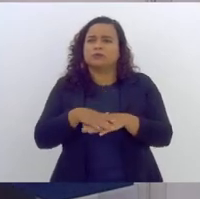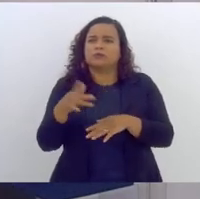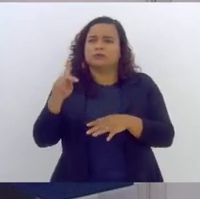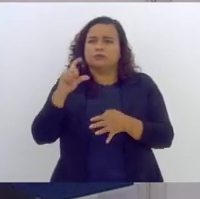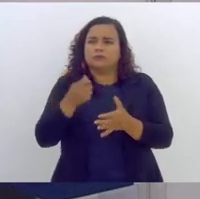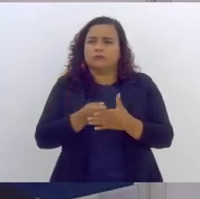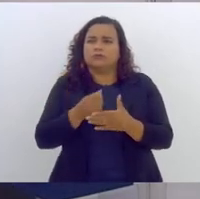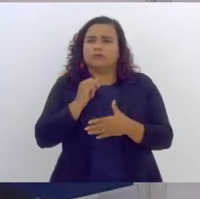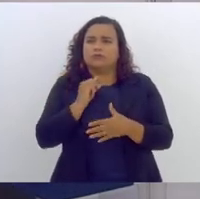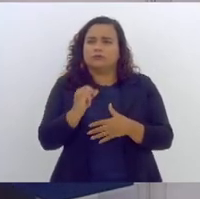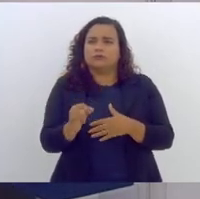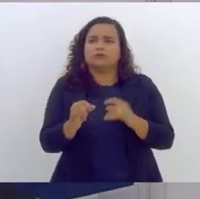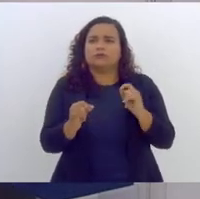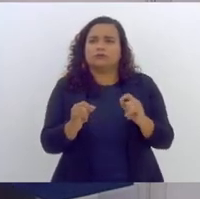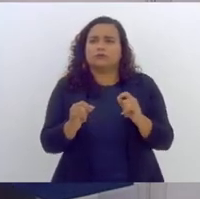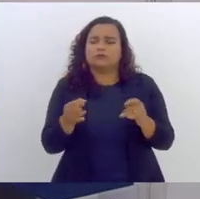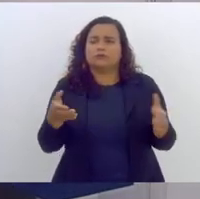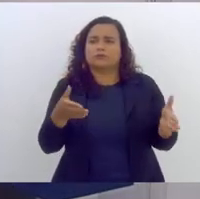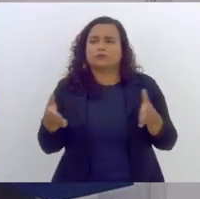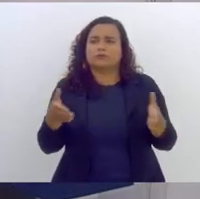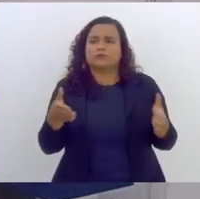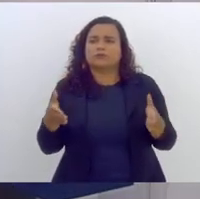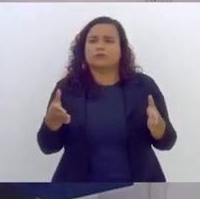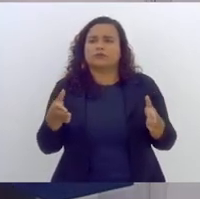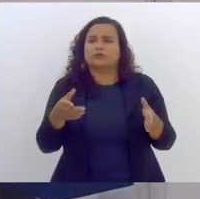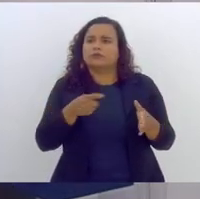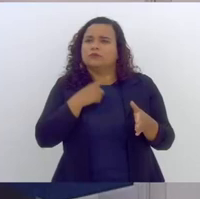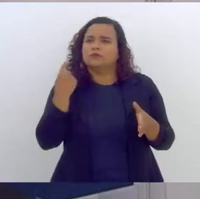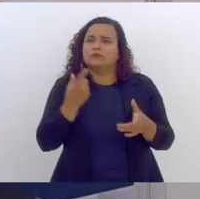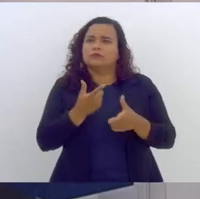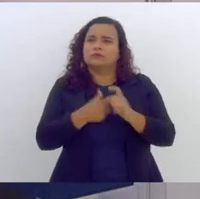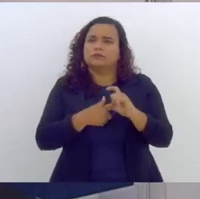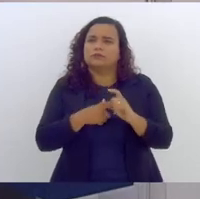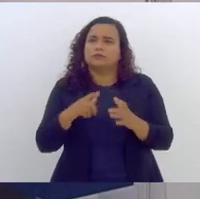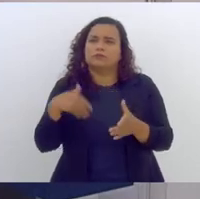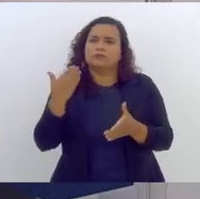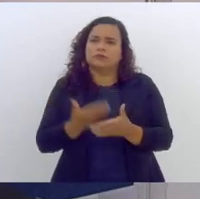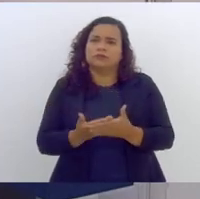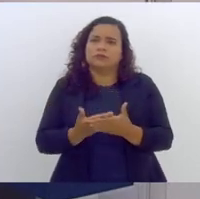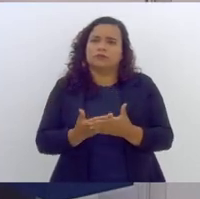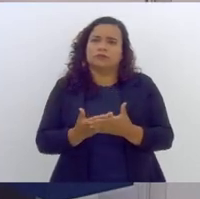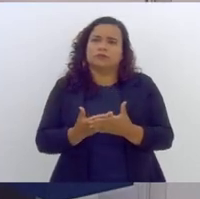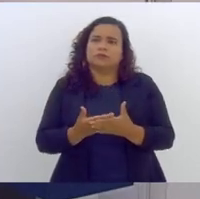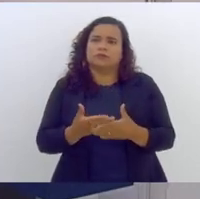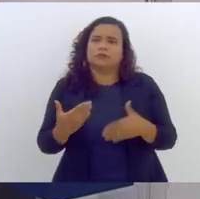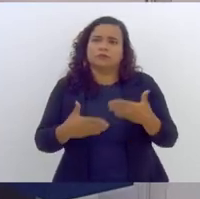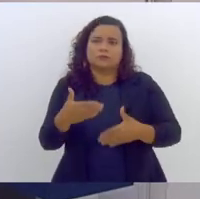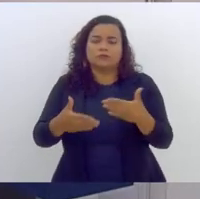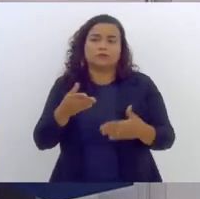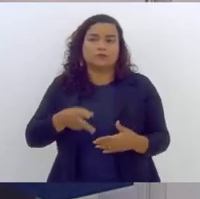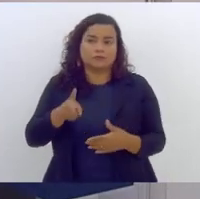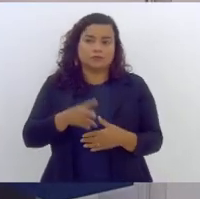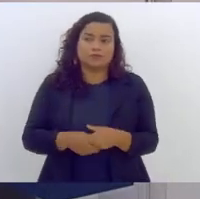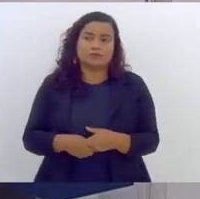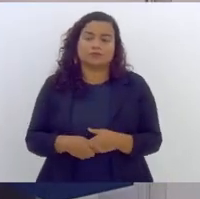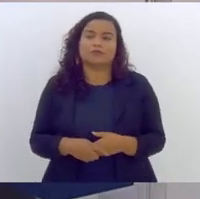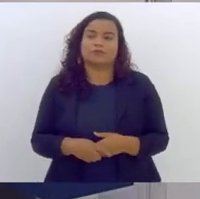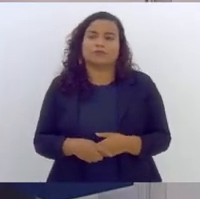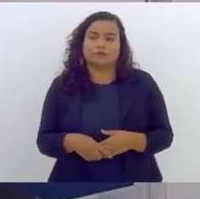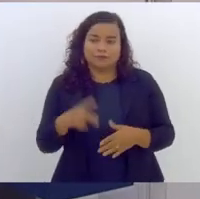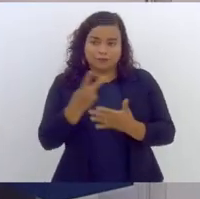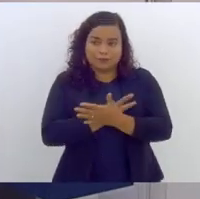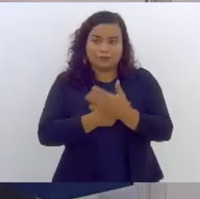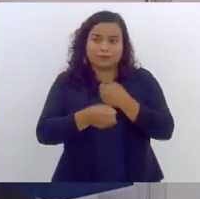nessa ação que o prazo estava suspenso até o trânsito em julgado esse trânsito Como disse